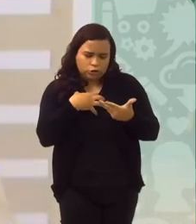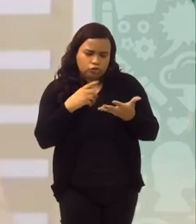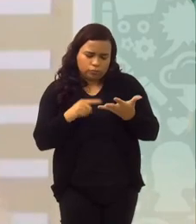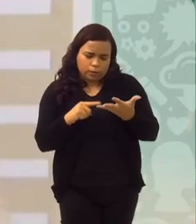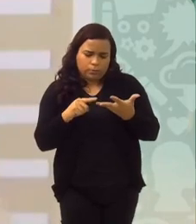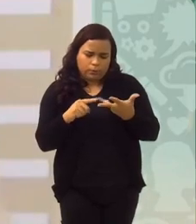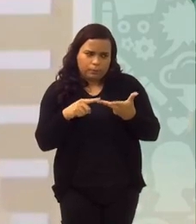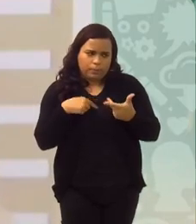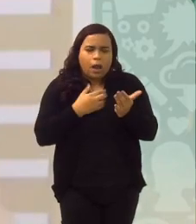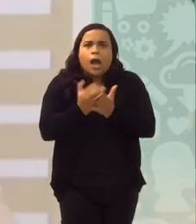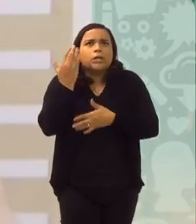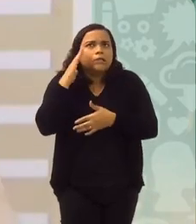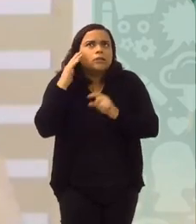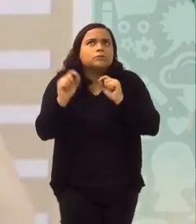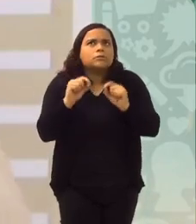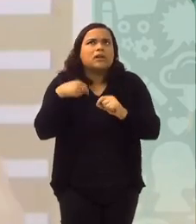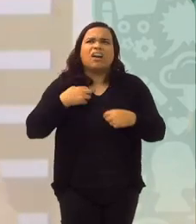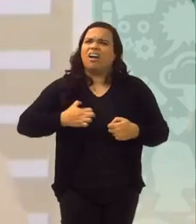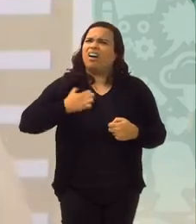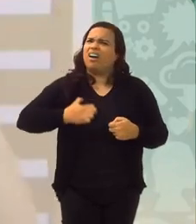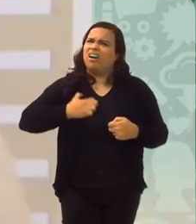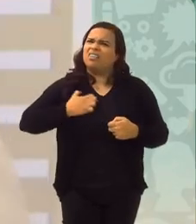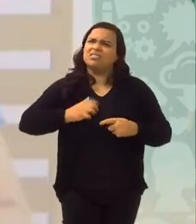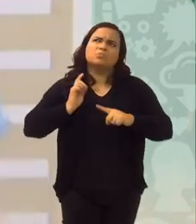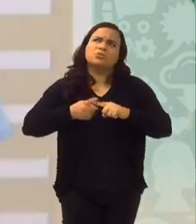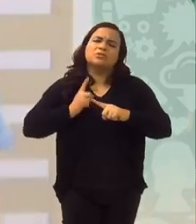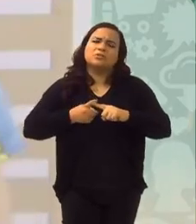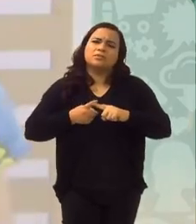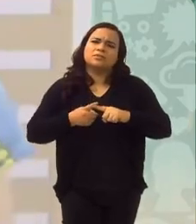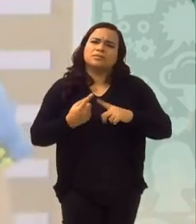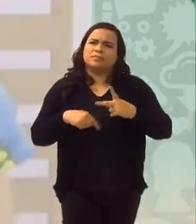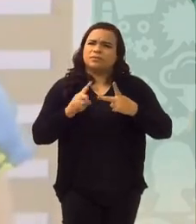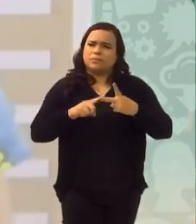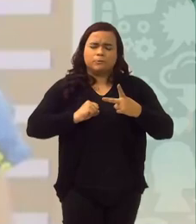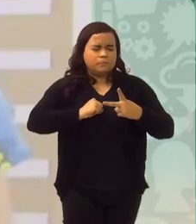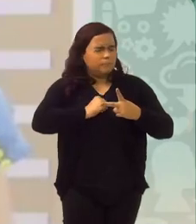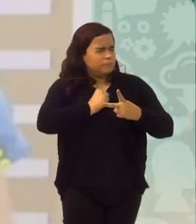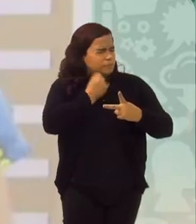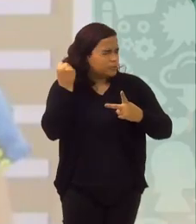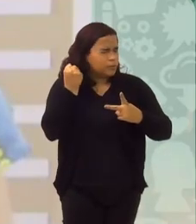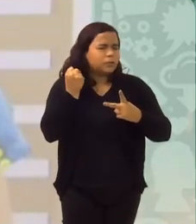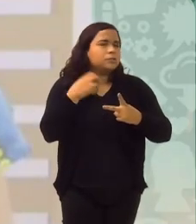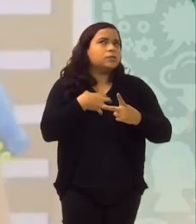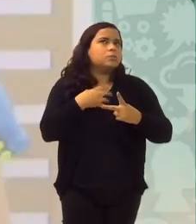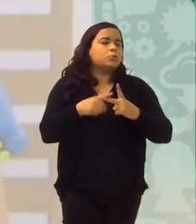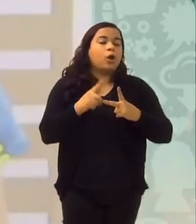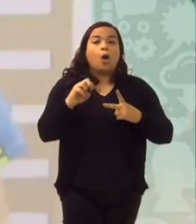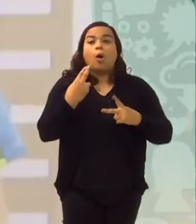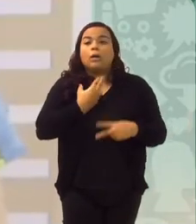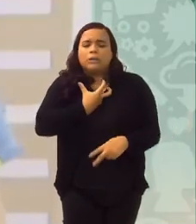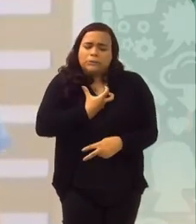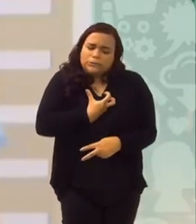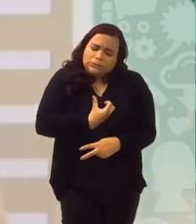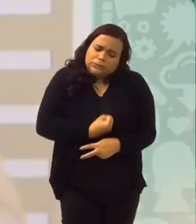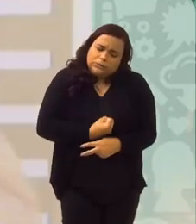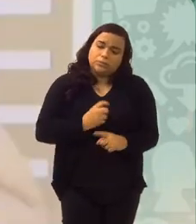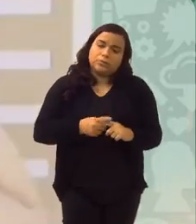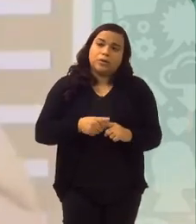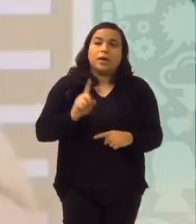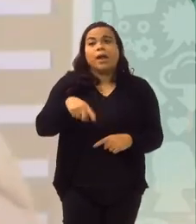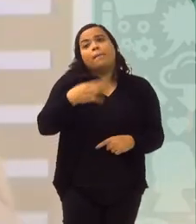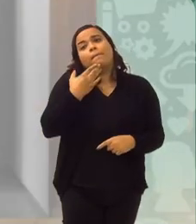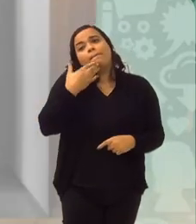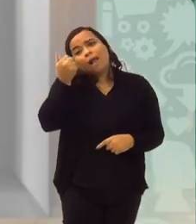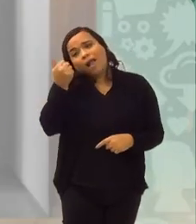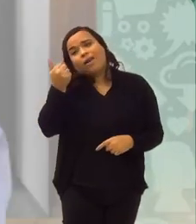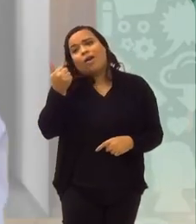através das histórias. A gente começa a entender por que a gente sente tanta raiva, por por que a gente sente tanto ódio? Então, a gente fica muito